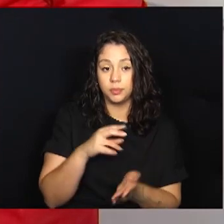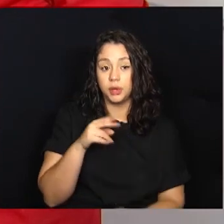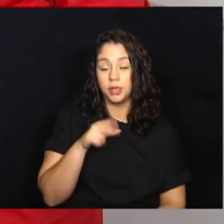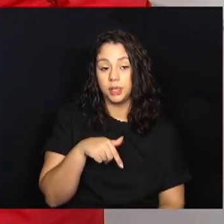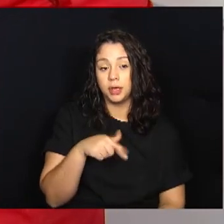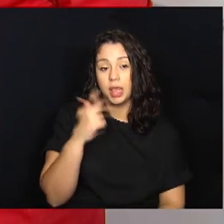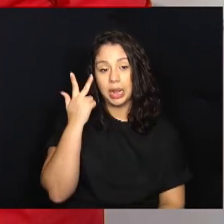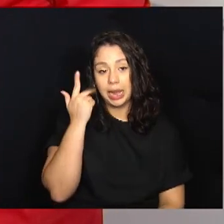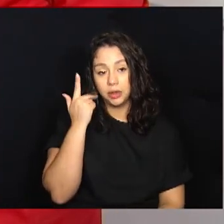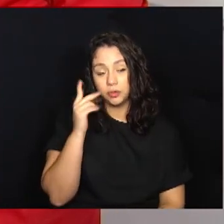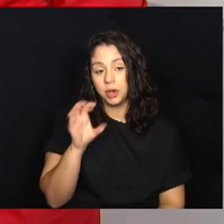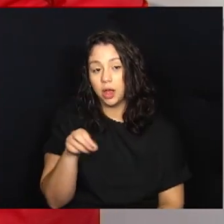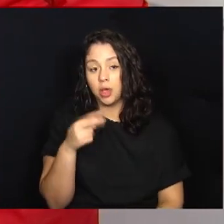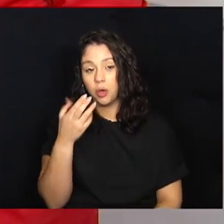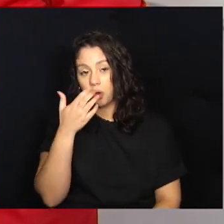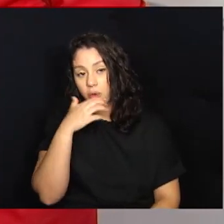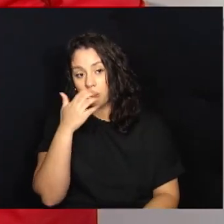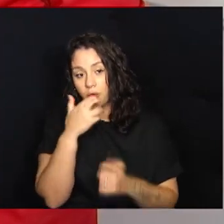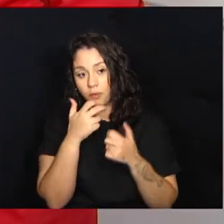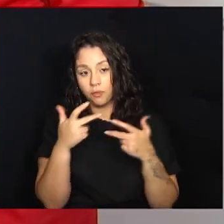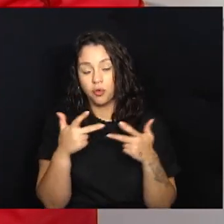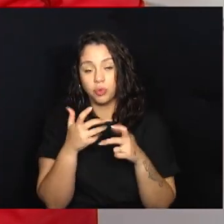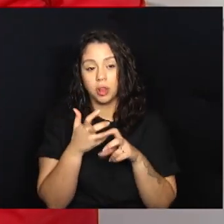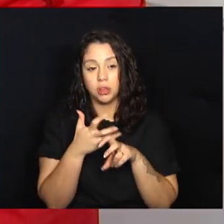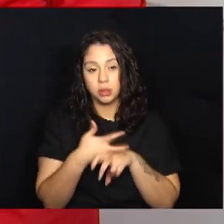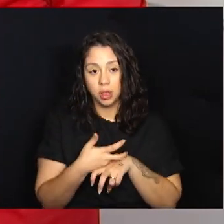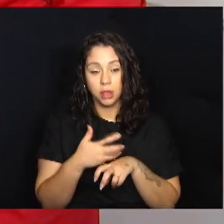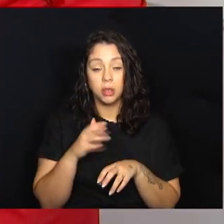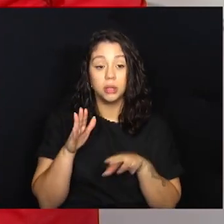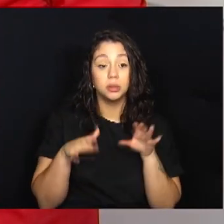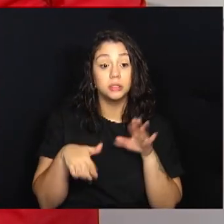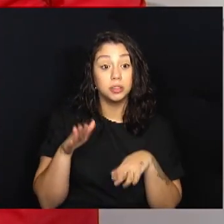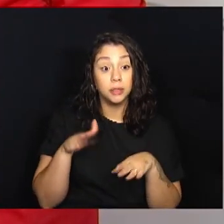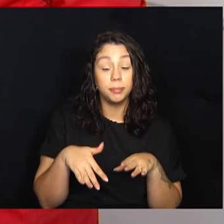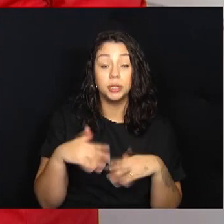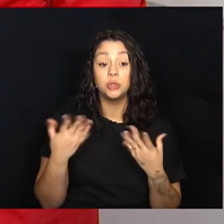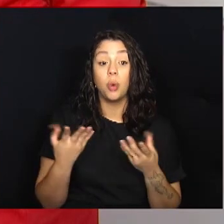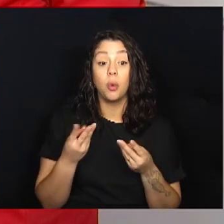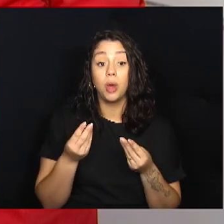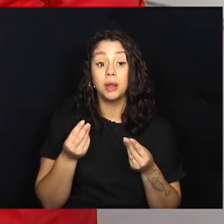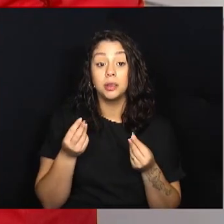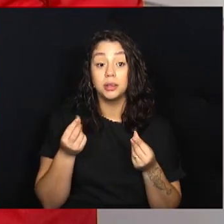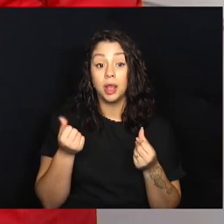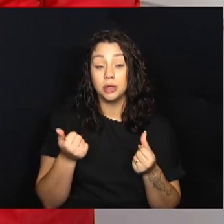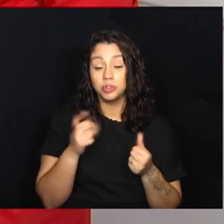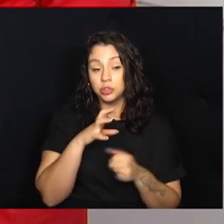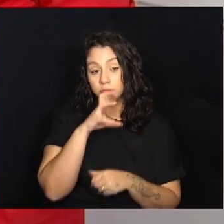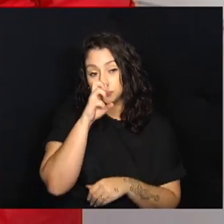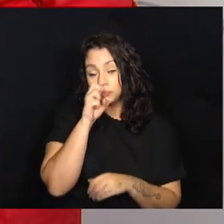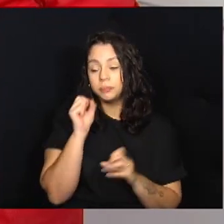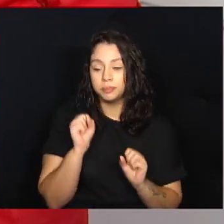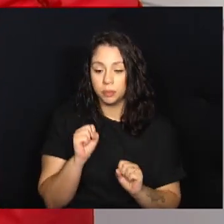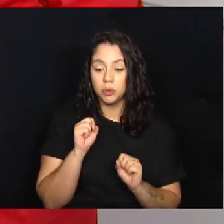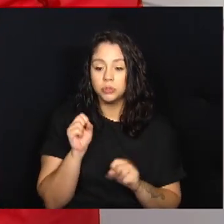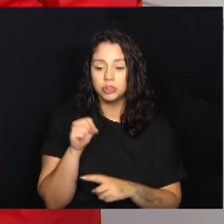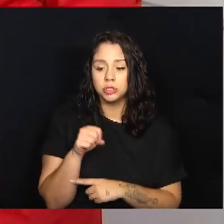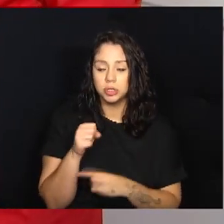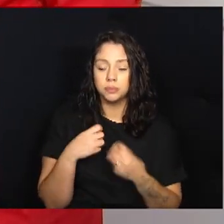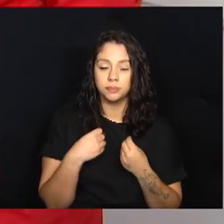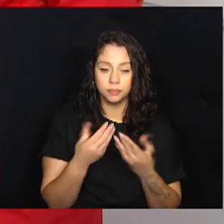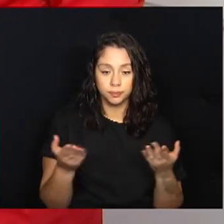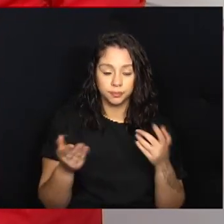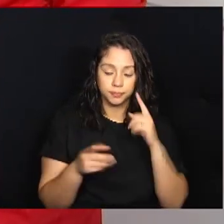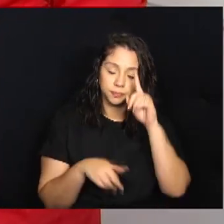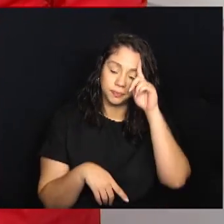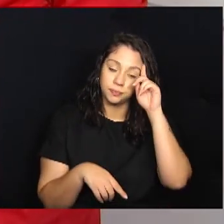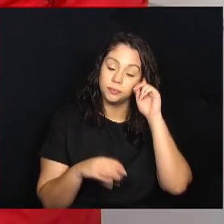tem a de frutas que vem com frutas secas. Então, dependendo da qualidade desse alimento, pode ser oferecido. A gente fala